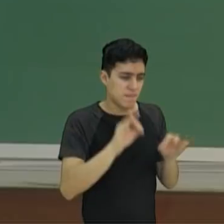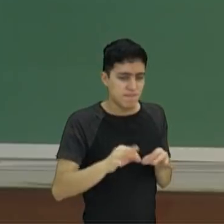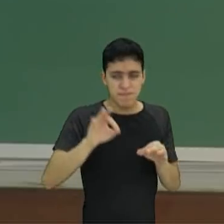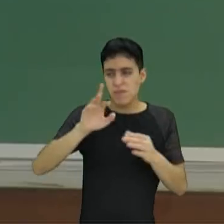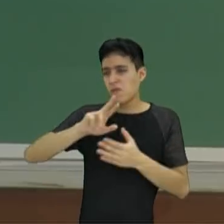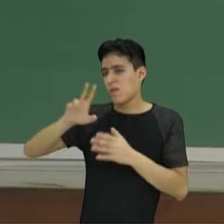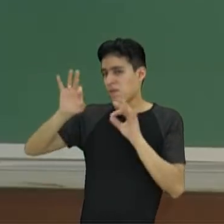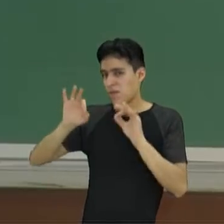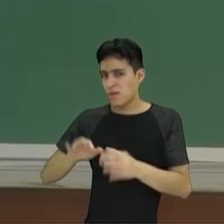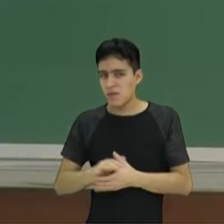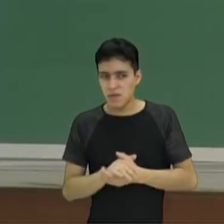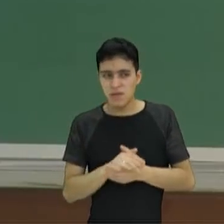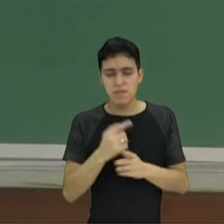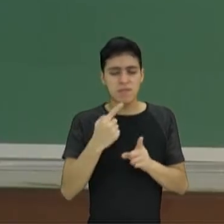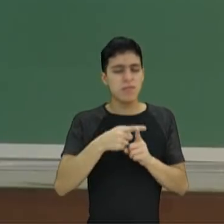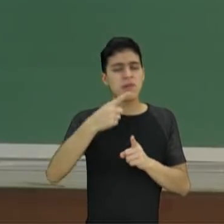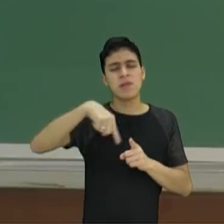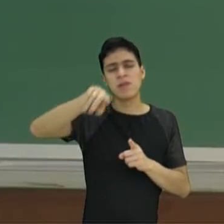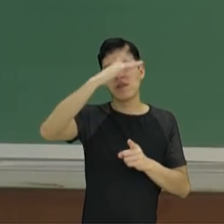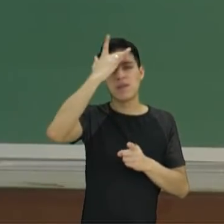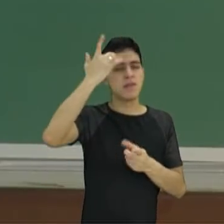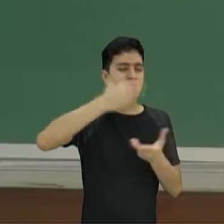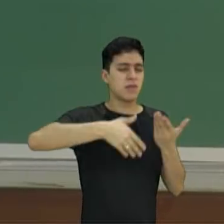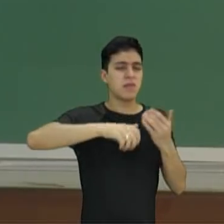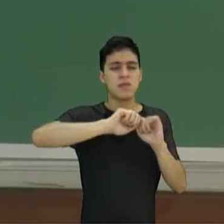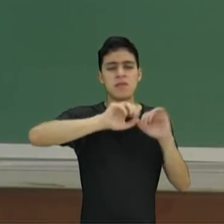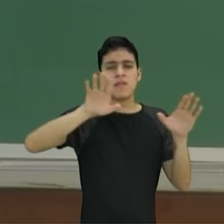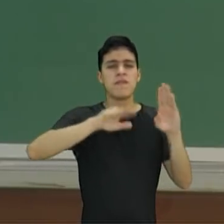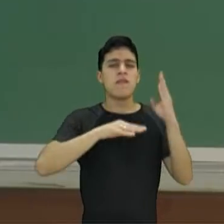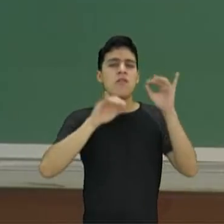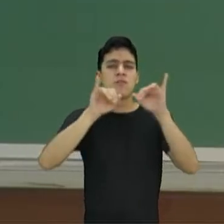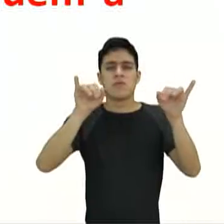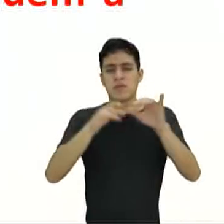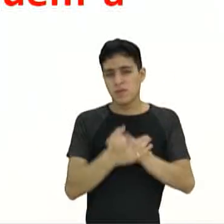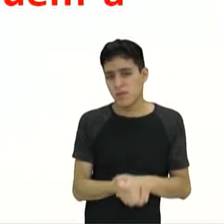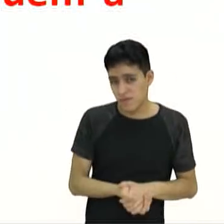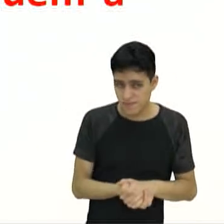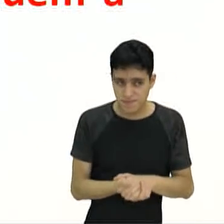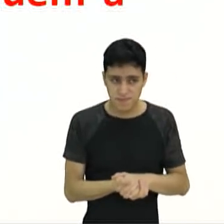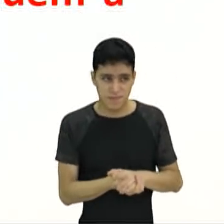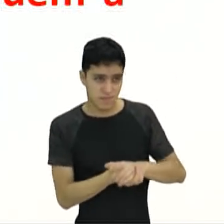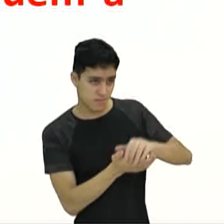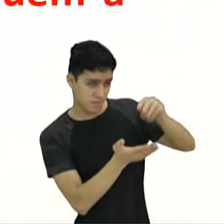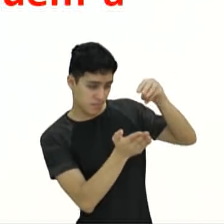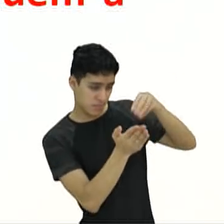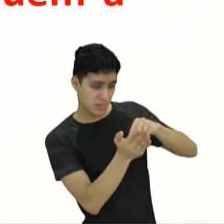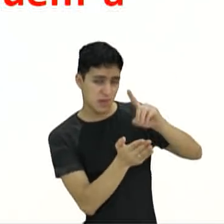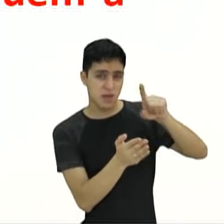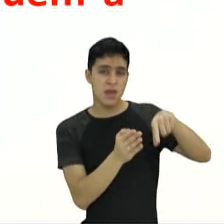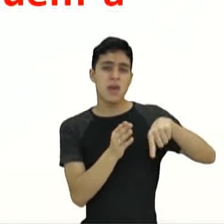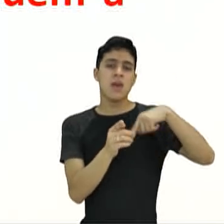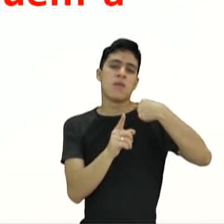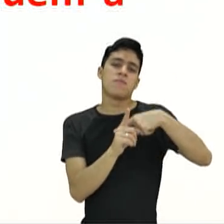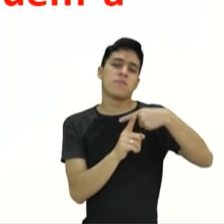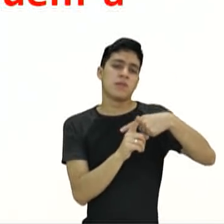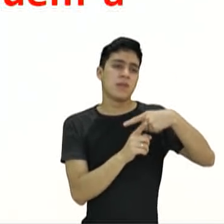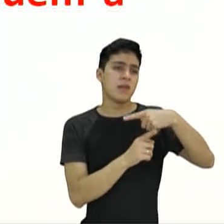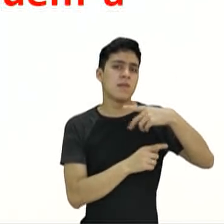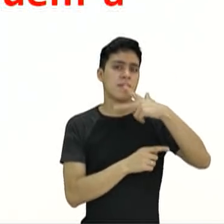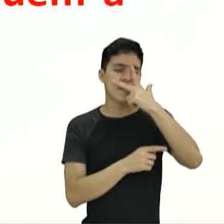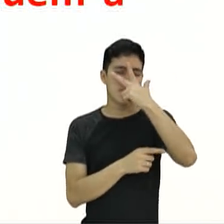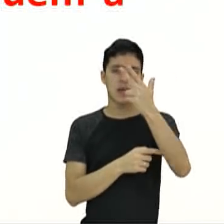não? Por que as pessoas compartilham uma fake news? Um dos motivos é o caráter de